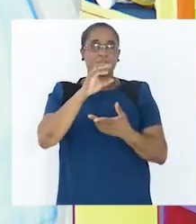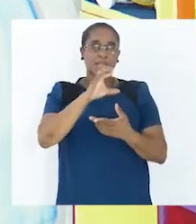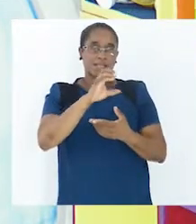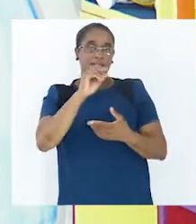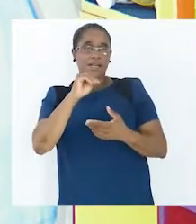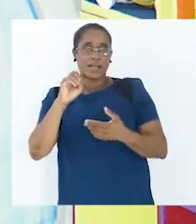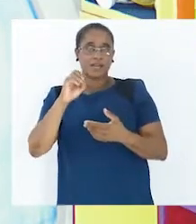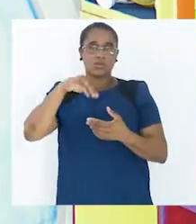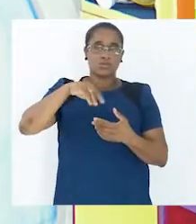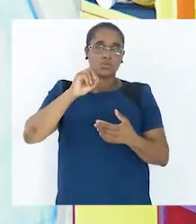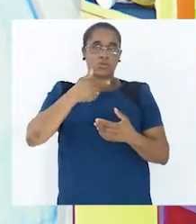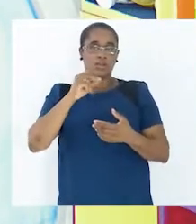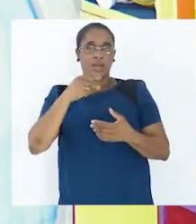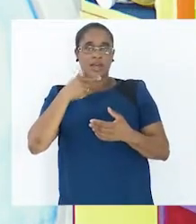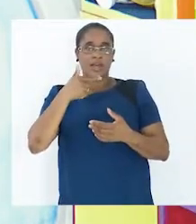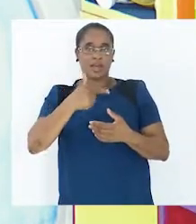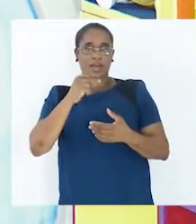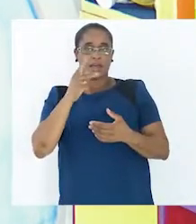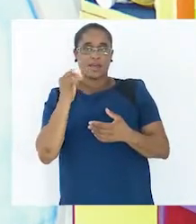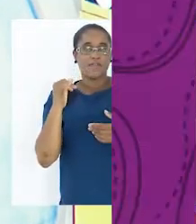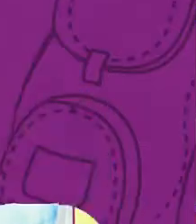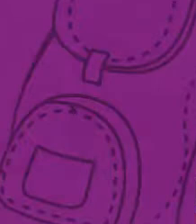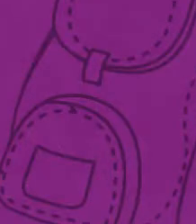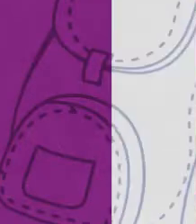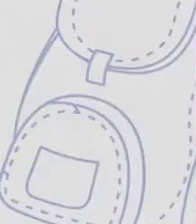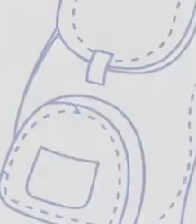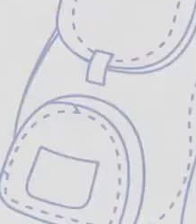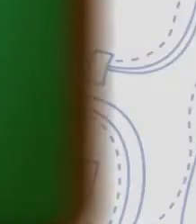notáveis da multiplicação. Vamos ver o nosso sumário?